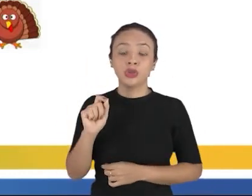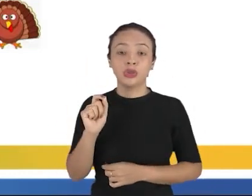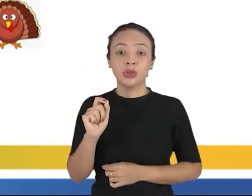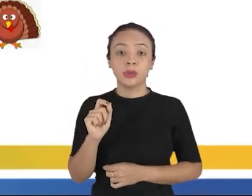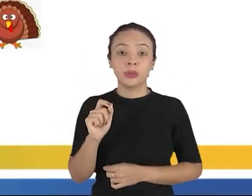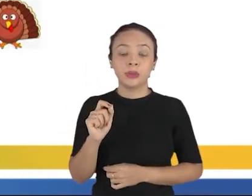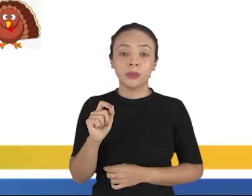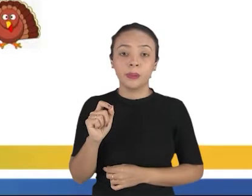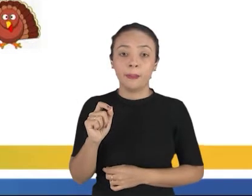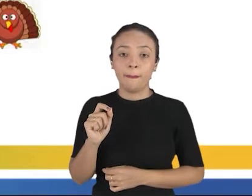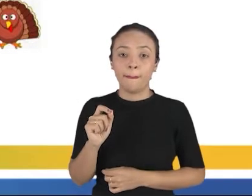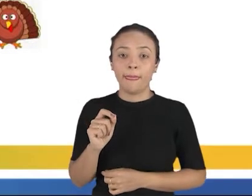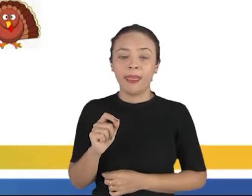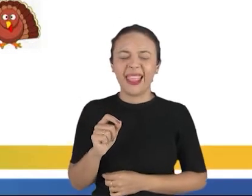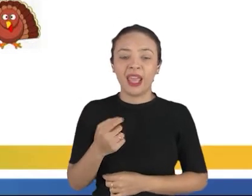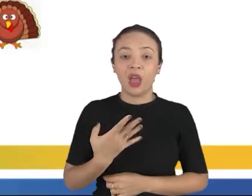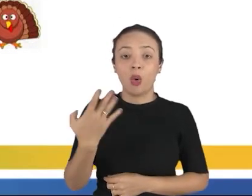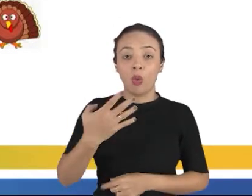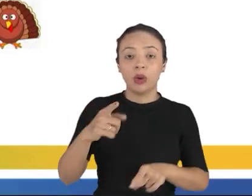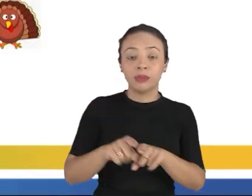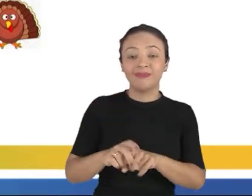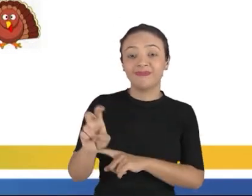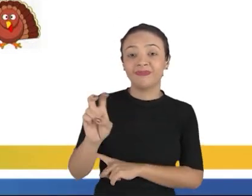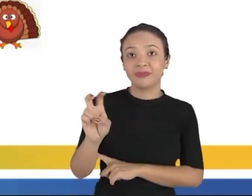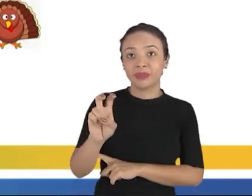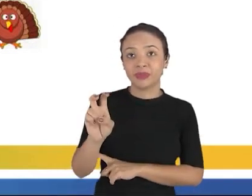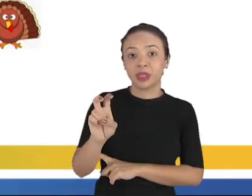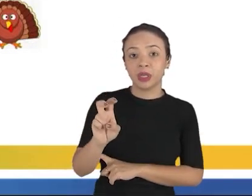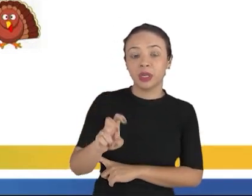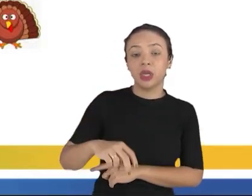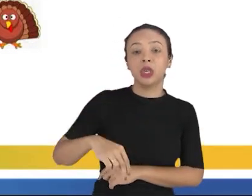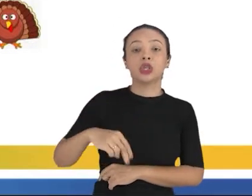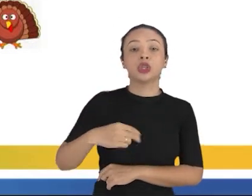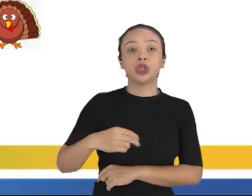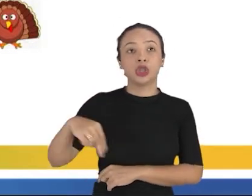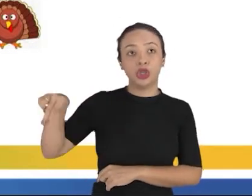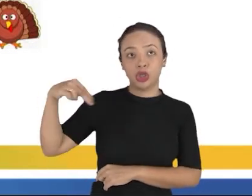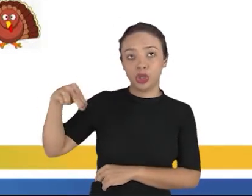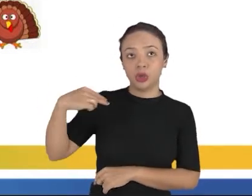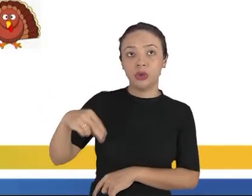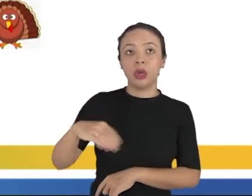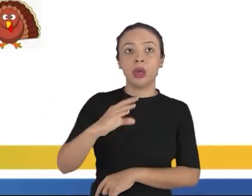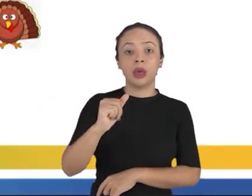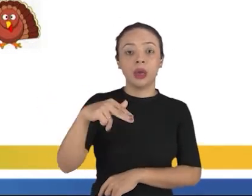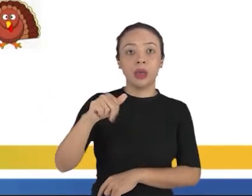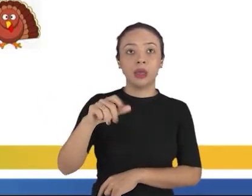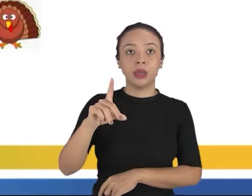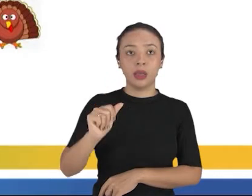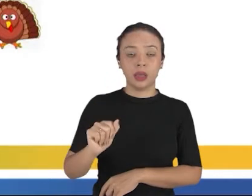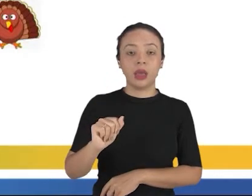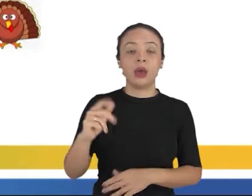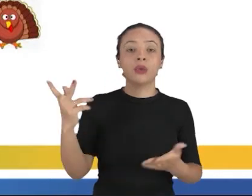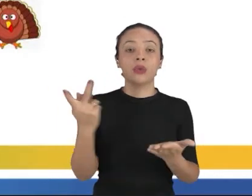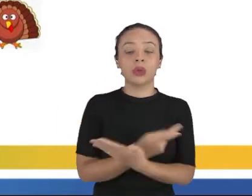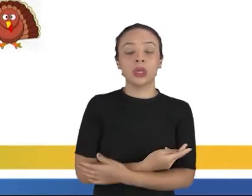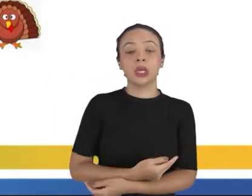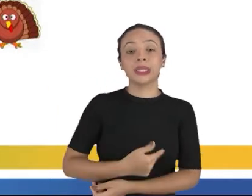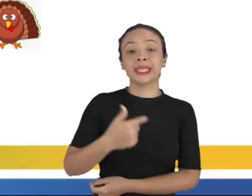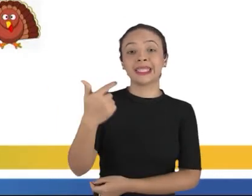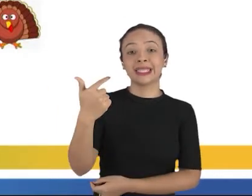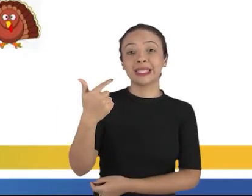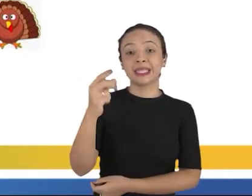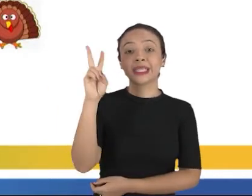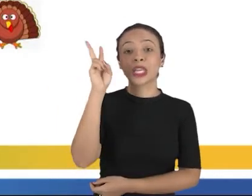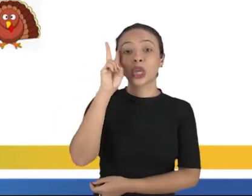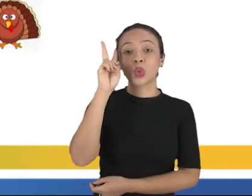na quinta-feira de novembro. E no Canadá, Second Monday of October, é na segunda-feira